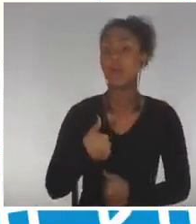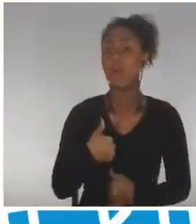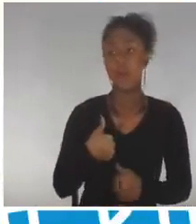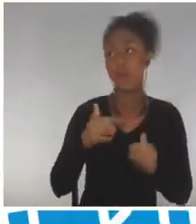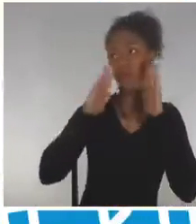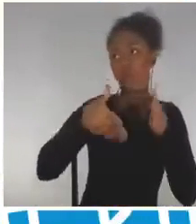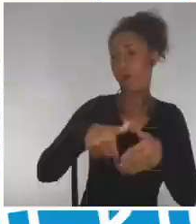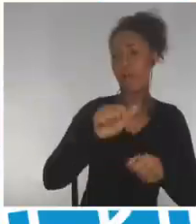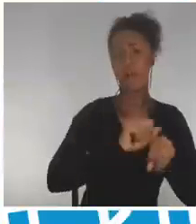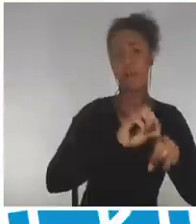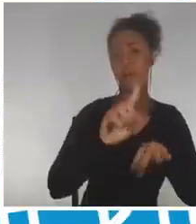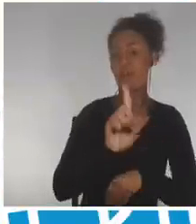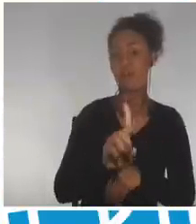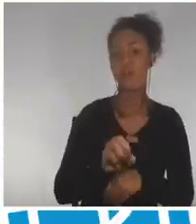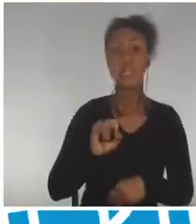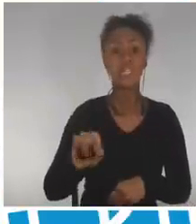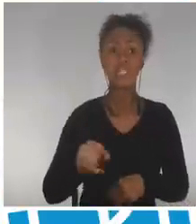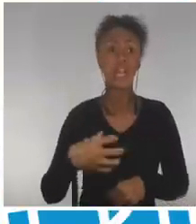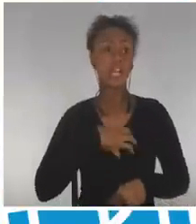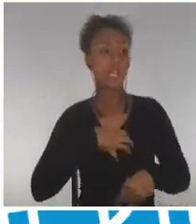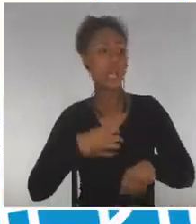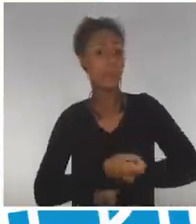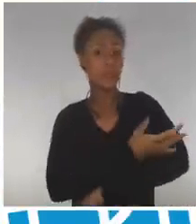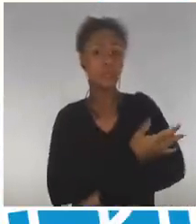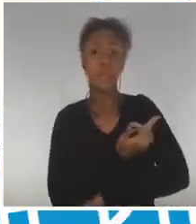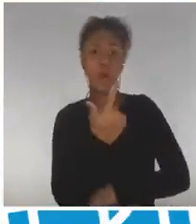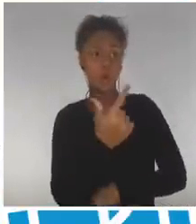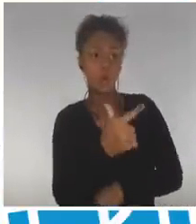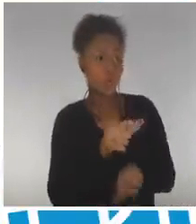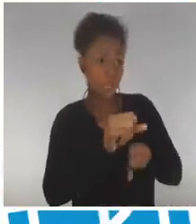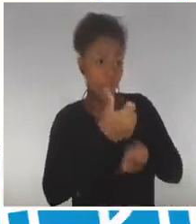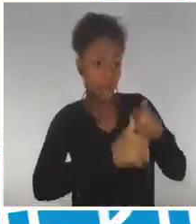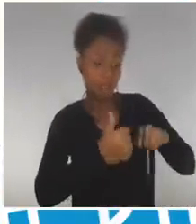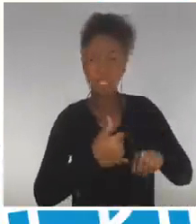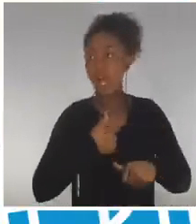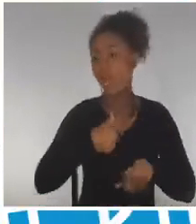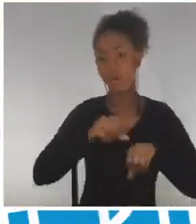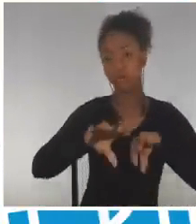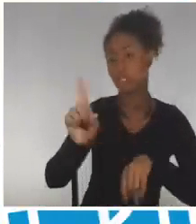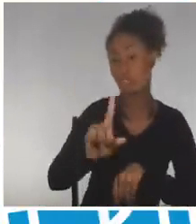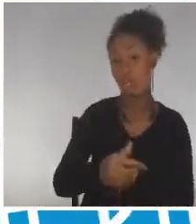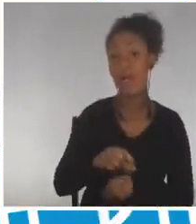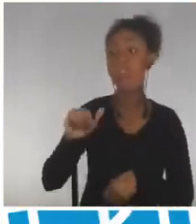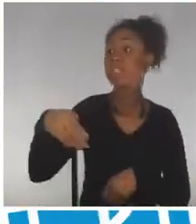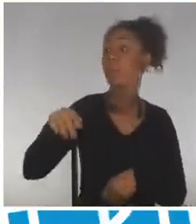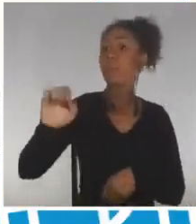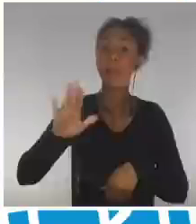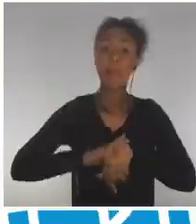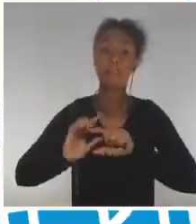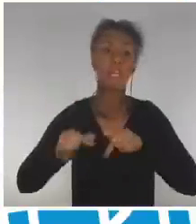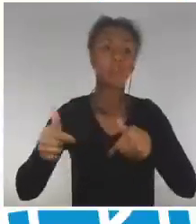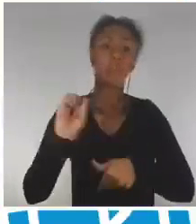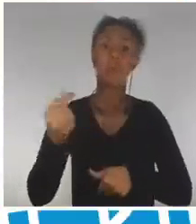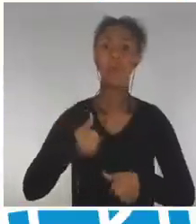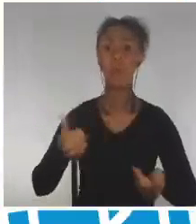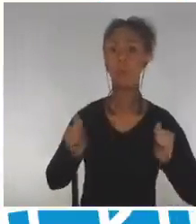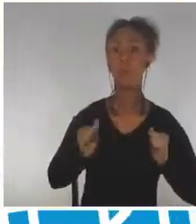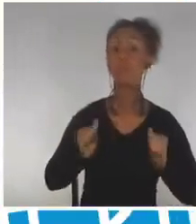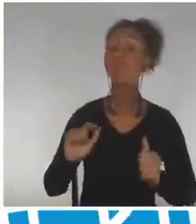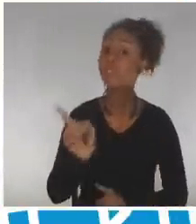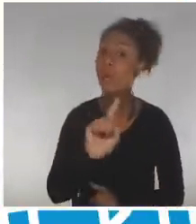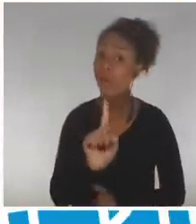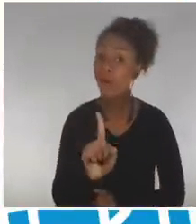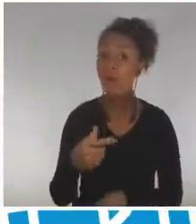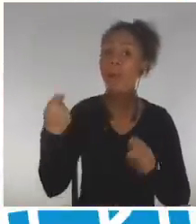Se não vai avaliar socioemocional, não vou trabalhar socioemocional com os alunos. Se o MEC... A gente não precisa e não deve